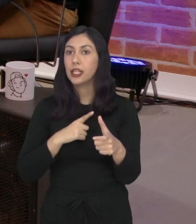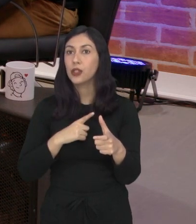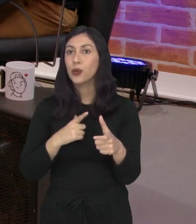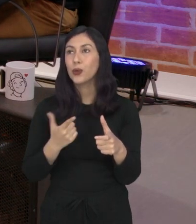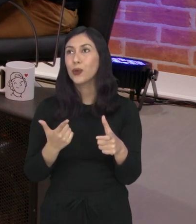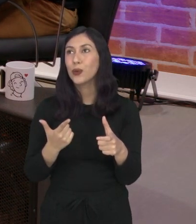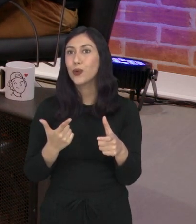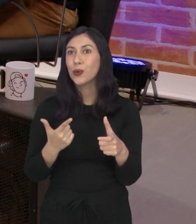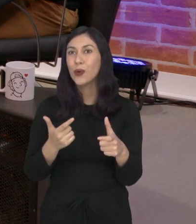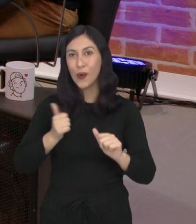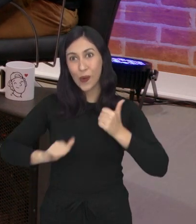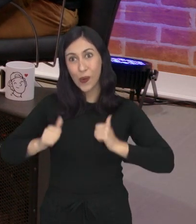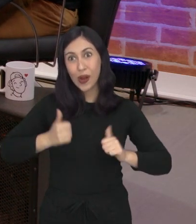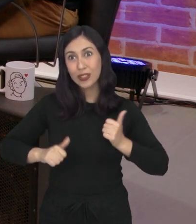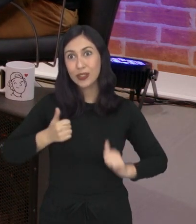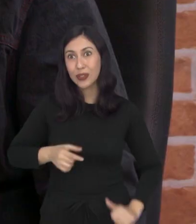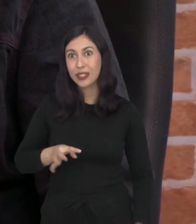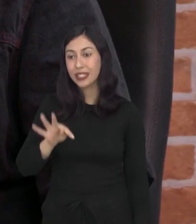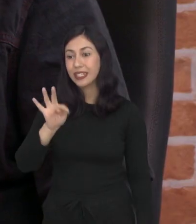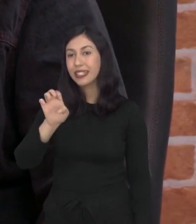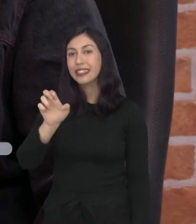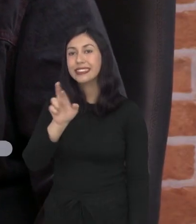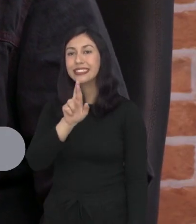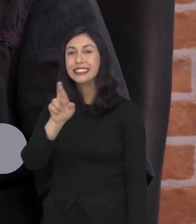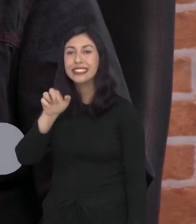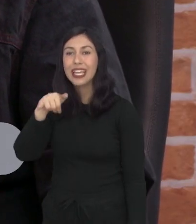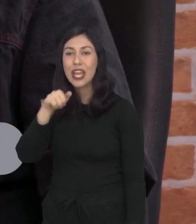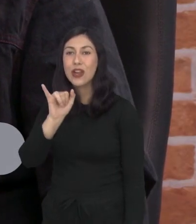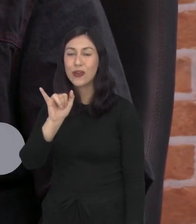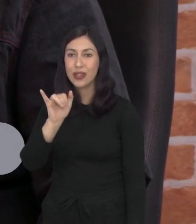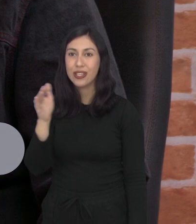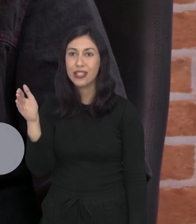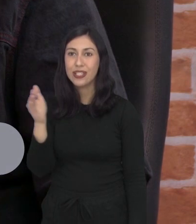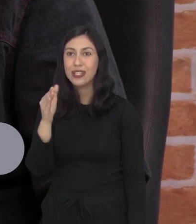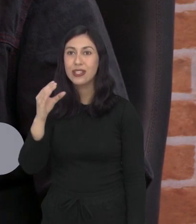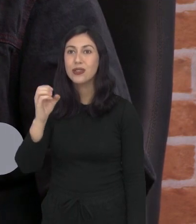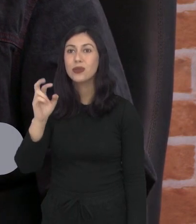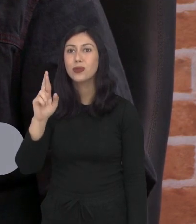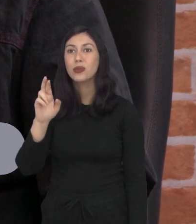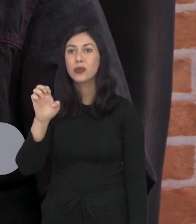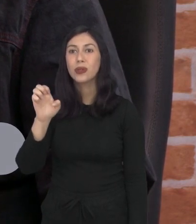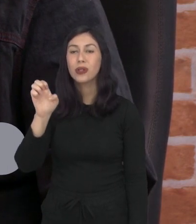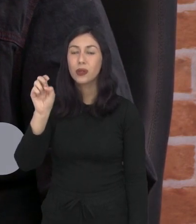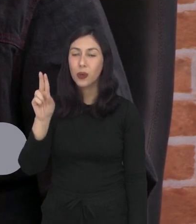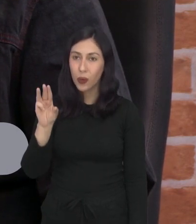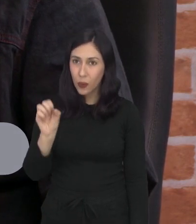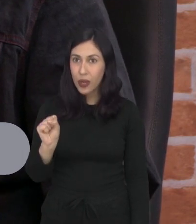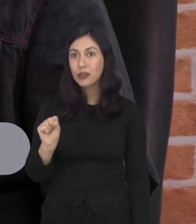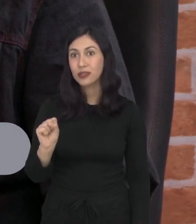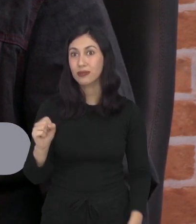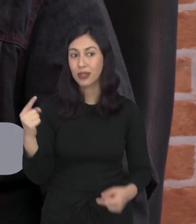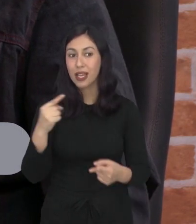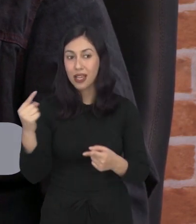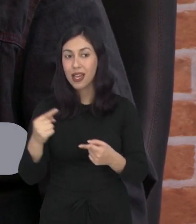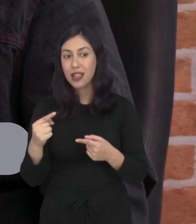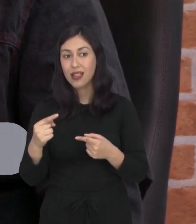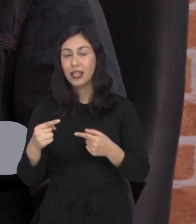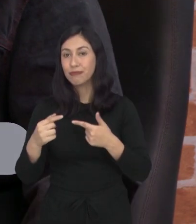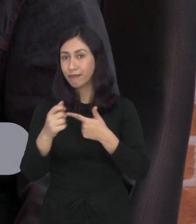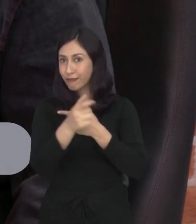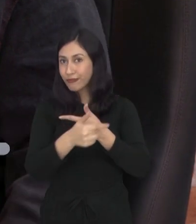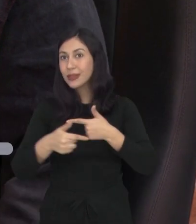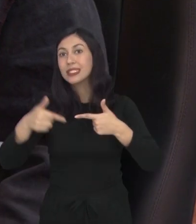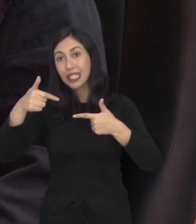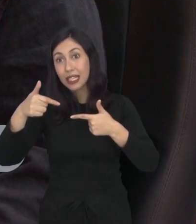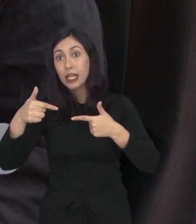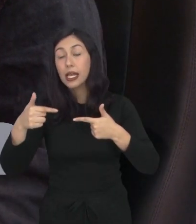pai do Chris, jogando com eles no RPG. E os caras têm uma série no Amazon Prime, que é baseada na mesa deles, que é uma série